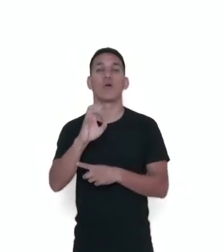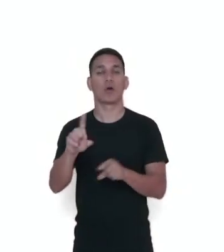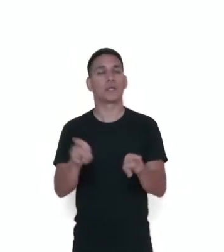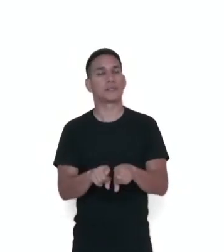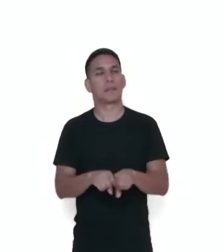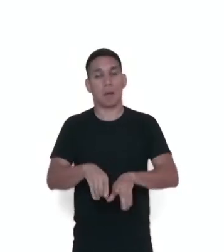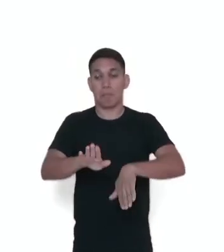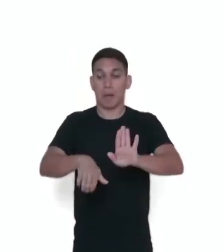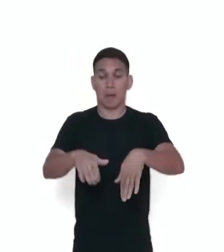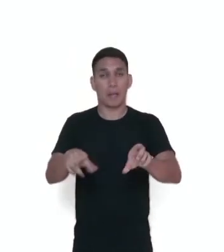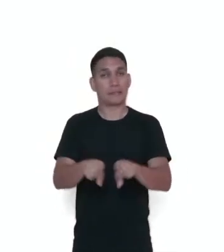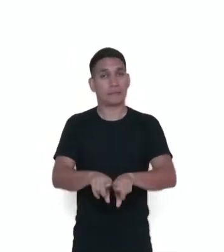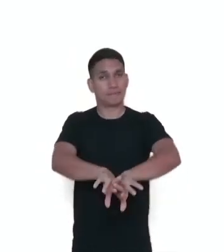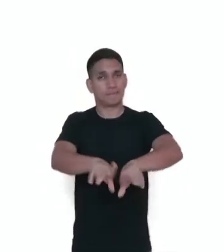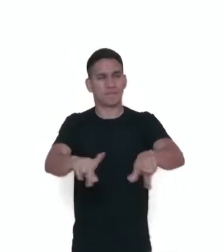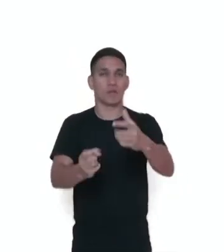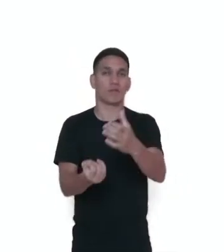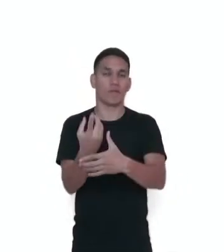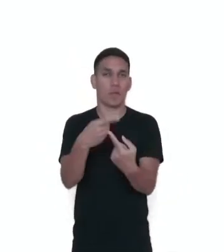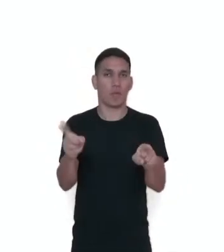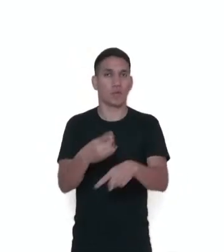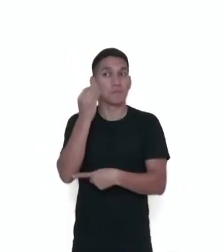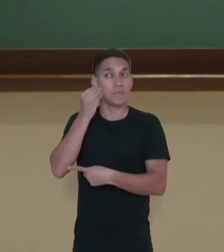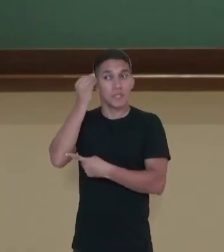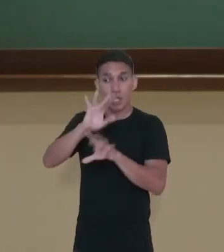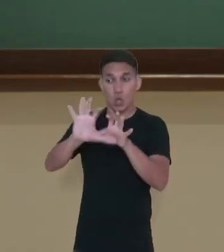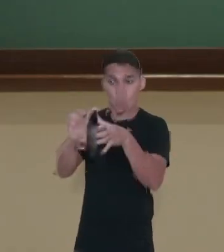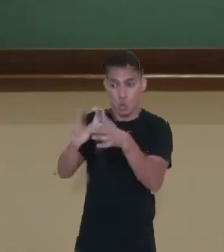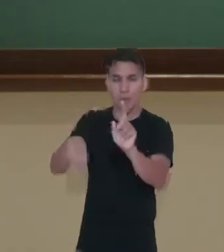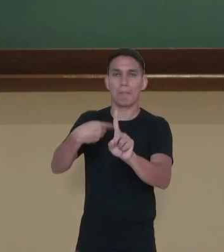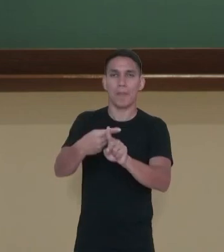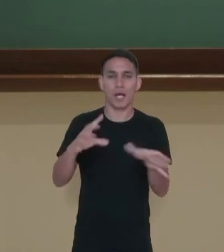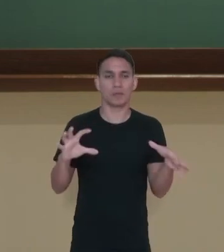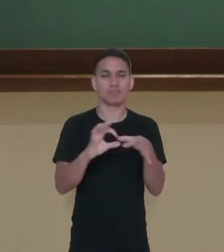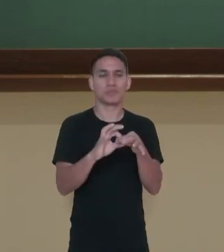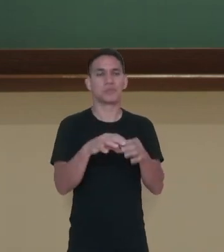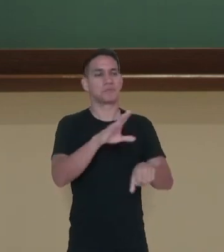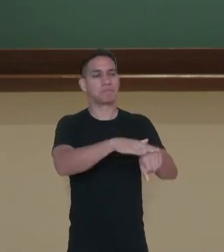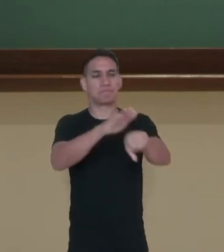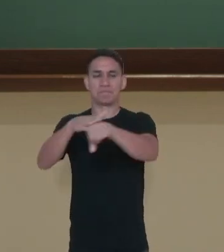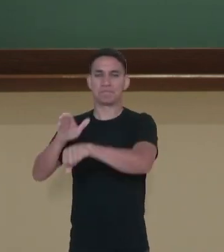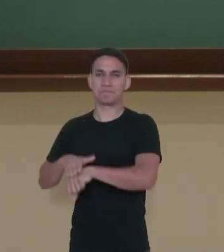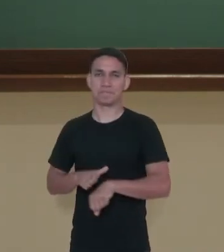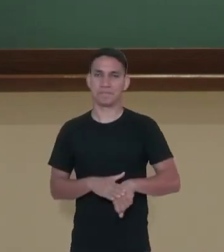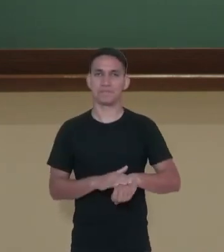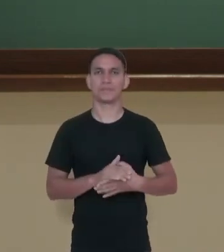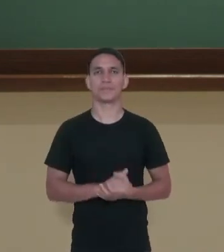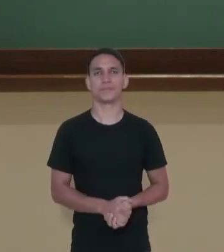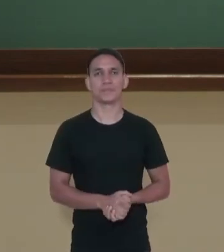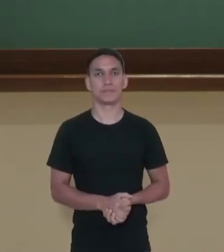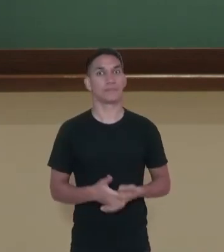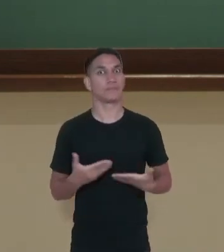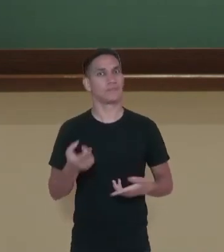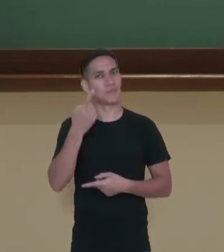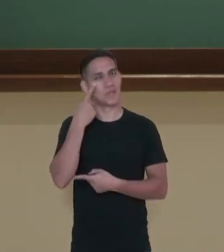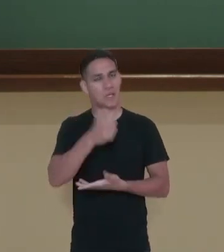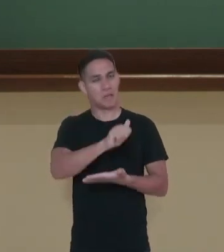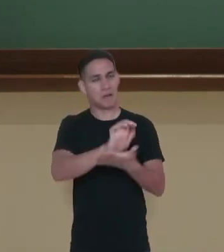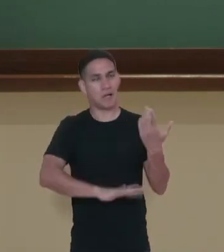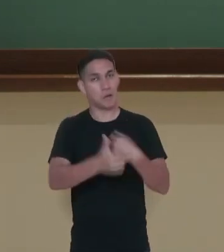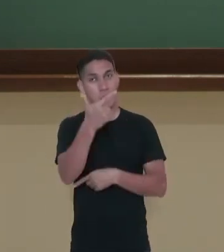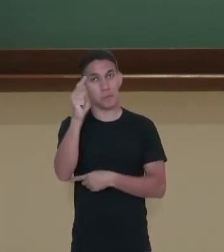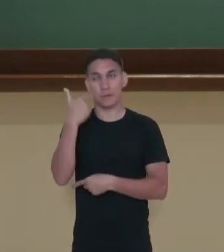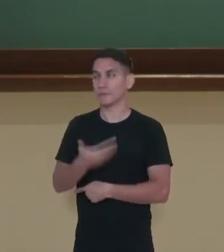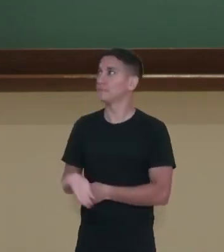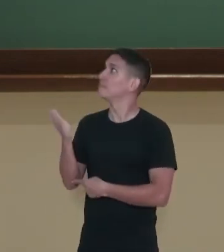musical, desenvolvidas em suas experiências coletivas e somadas à bagagem individual de seus integrantes. Vamos agora fazer